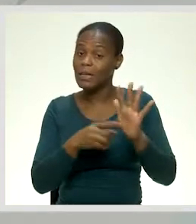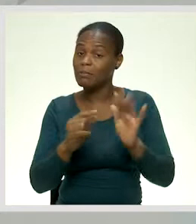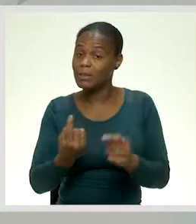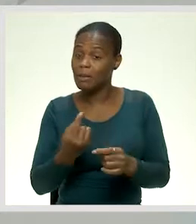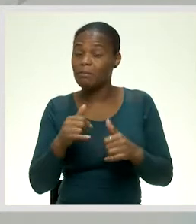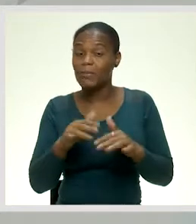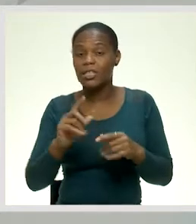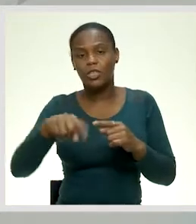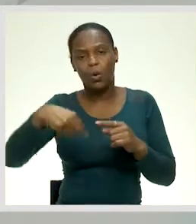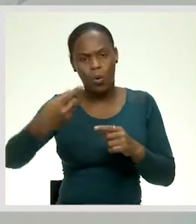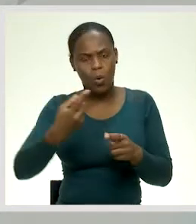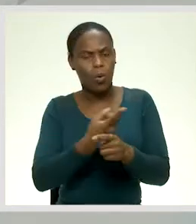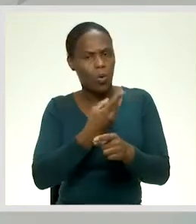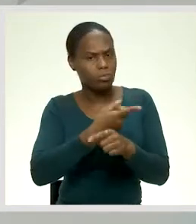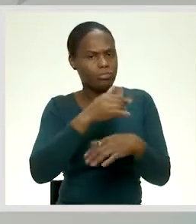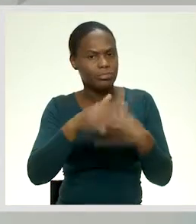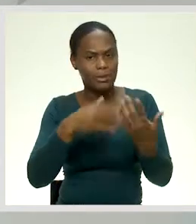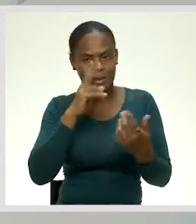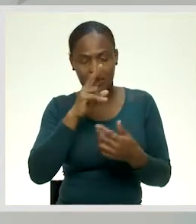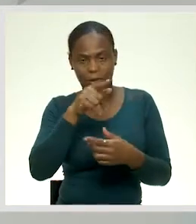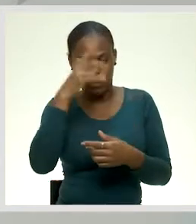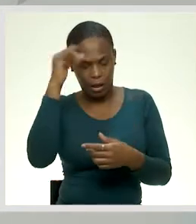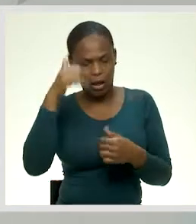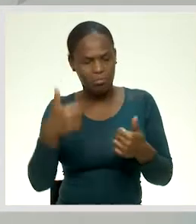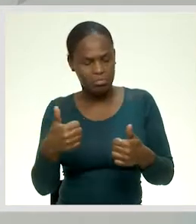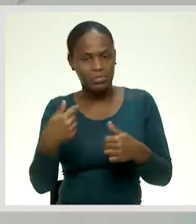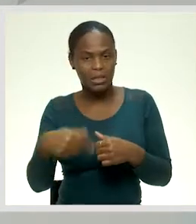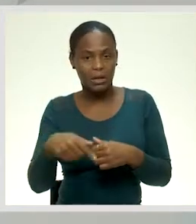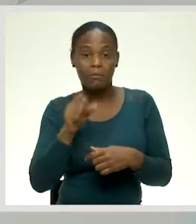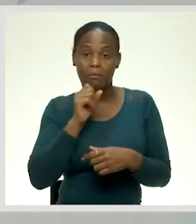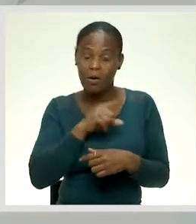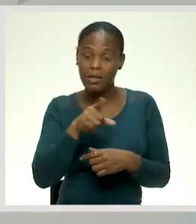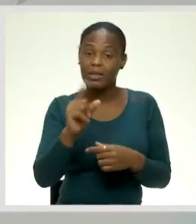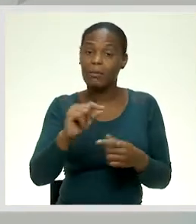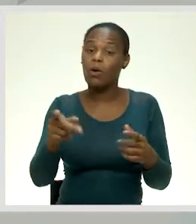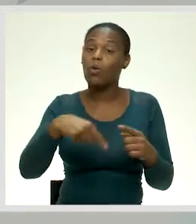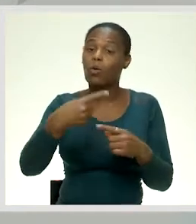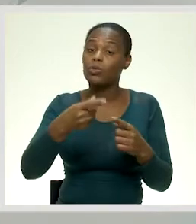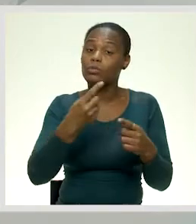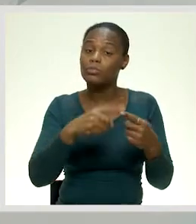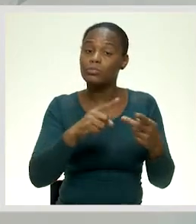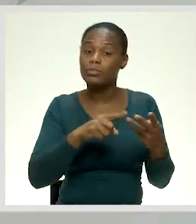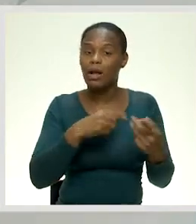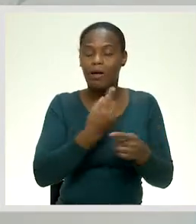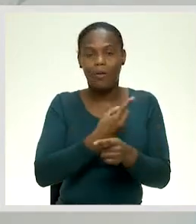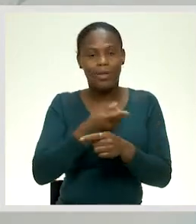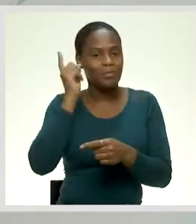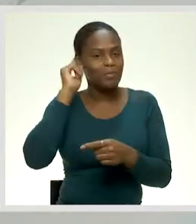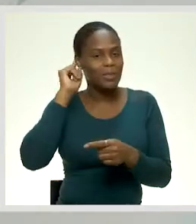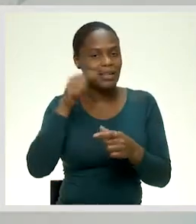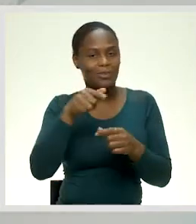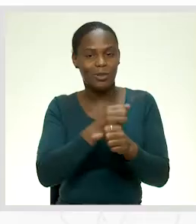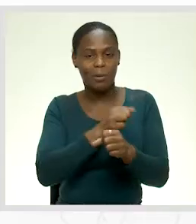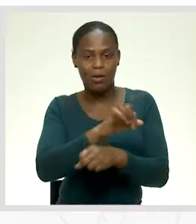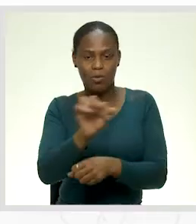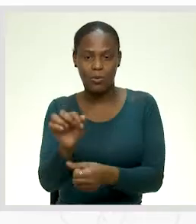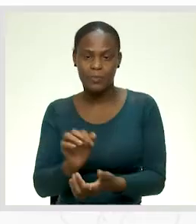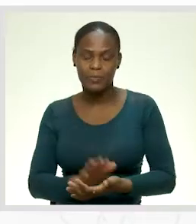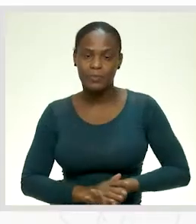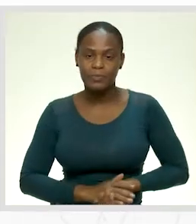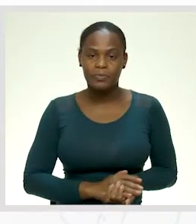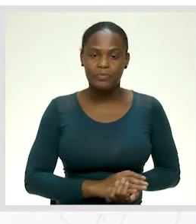outros e, se você for muito criativo, também poderá trazer alguns elementos importantes ali no seu trabalho.